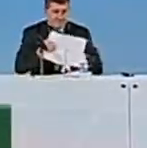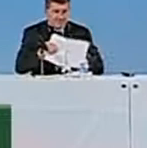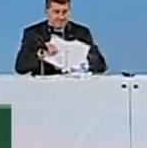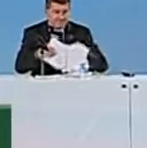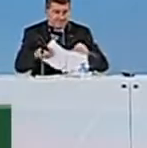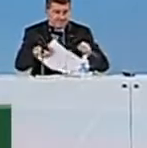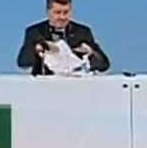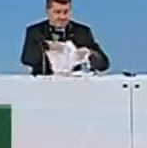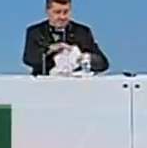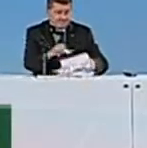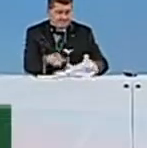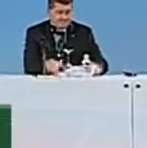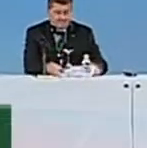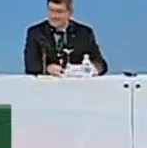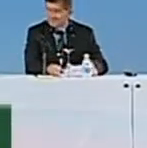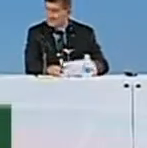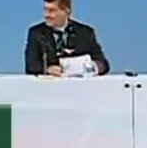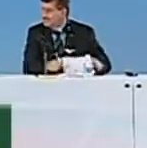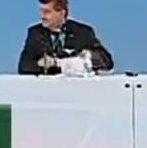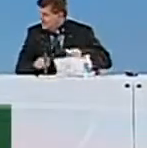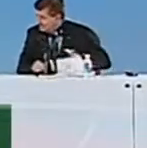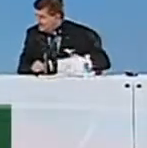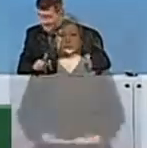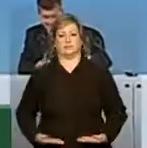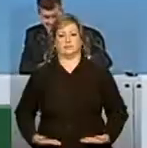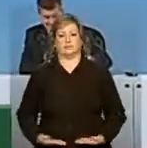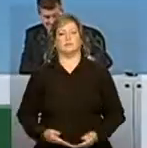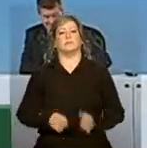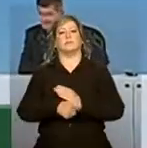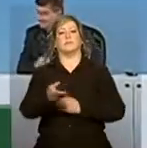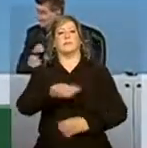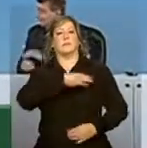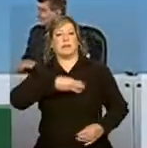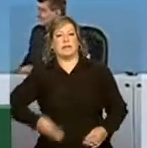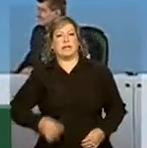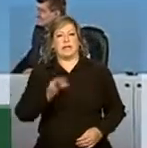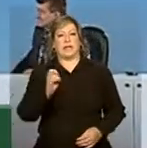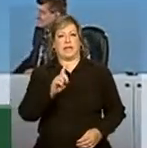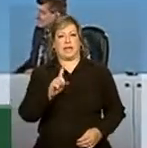Manuel Dias, senhor Guy Ryder.